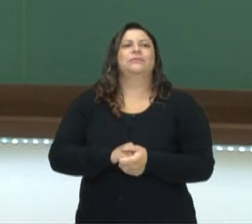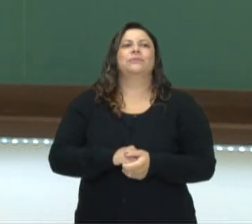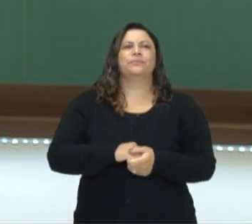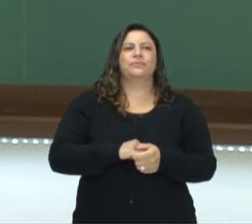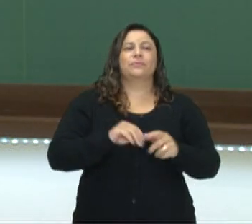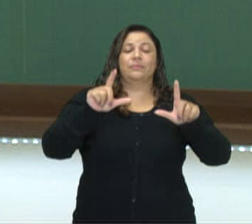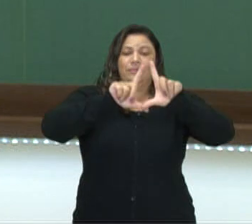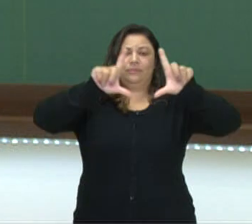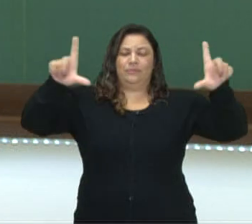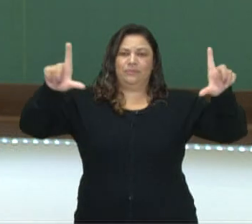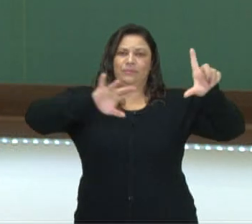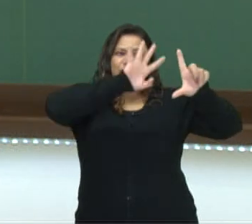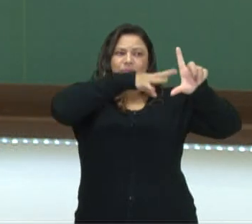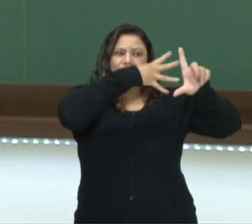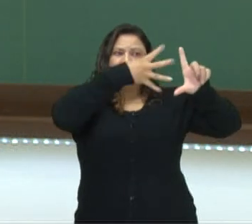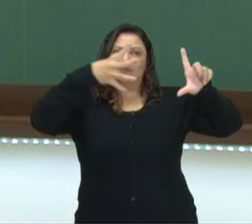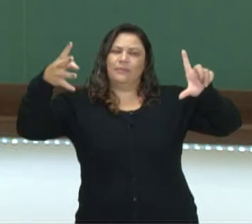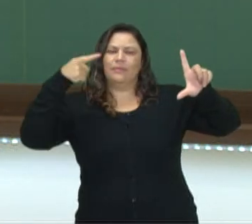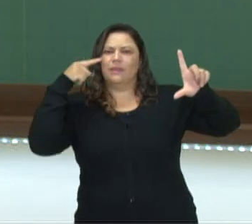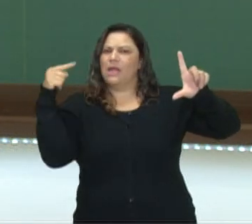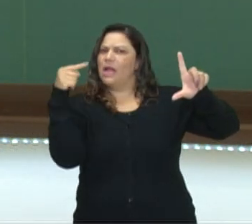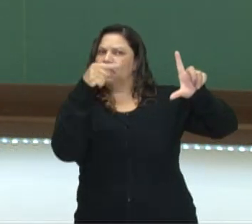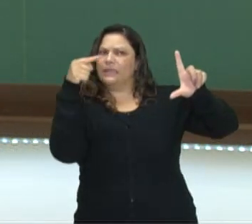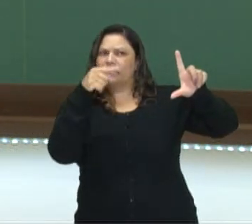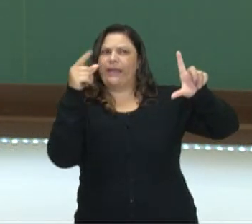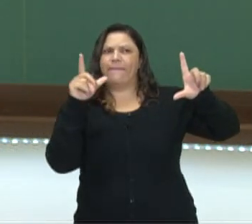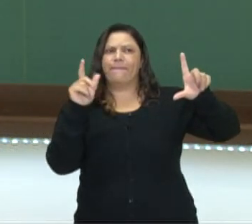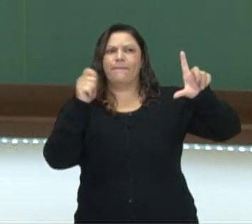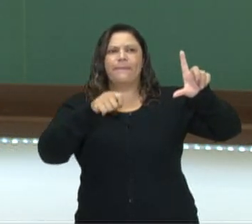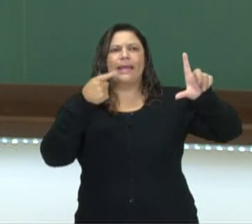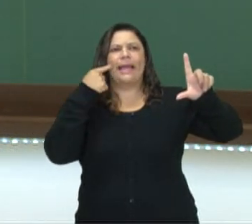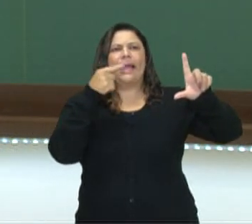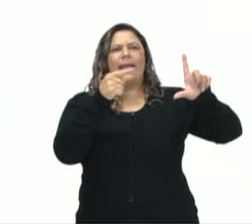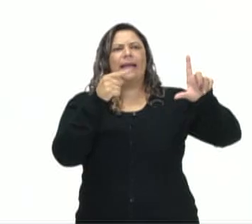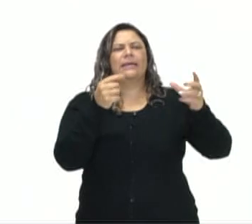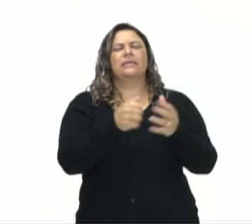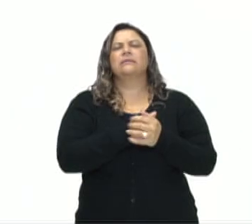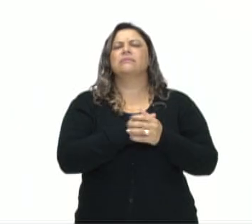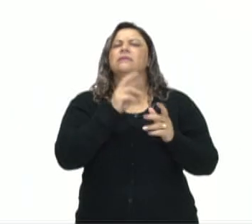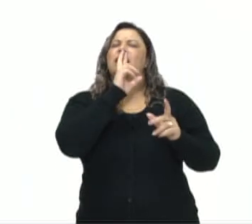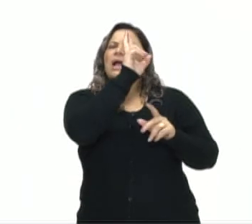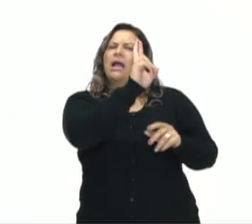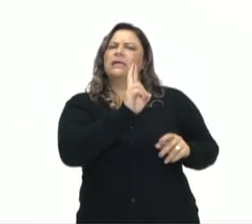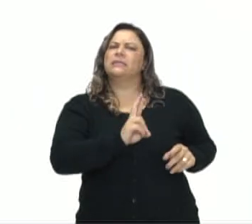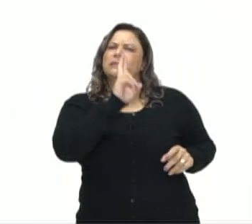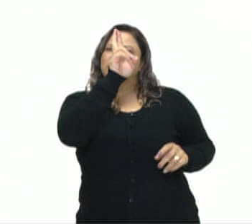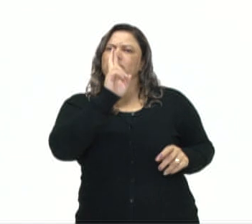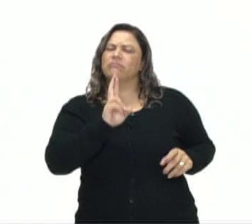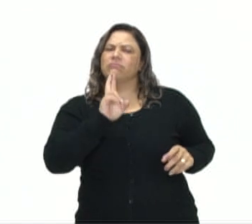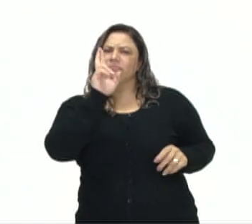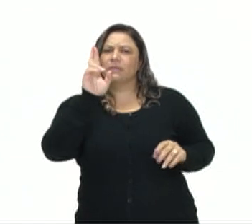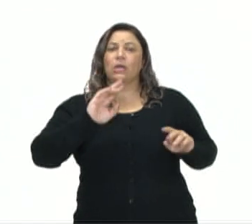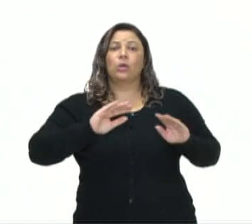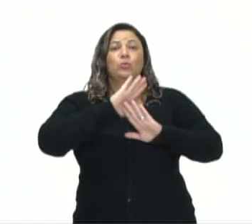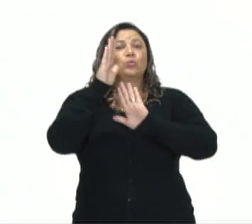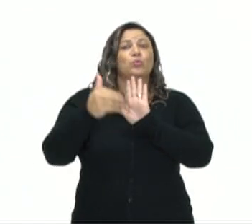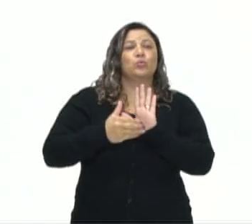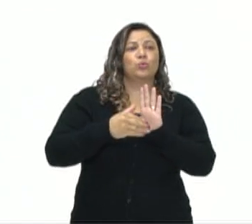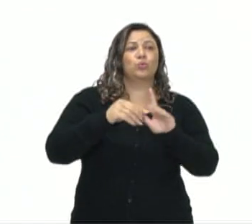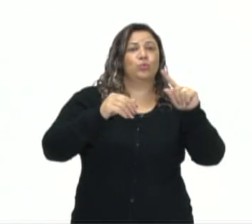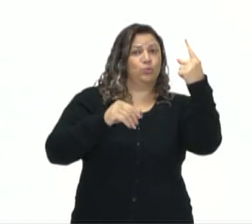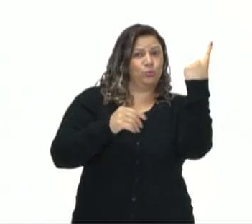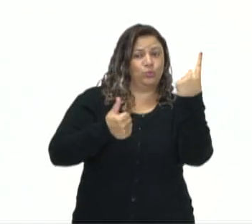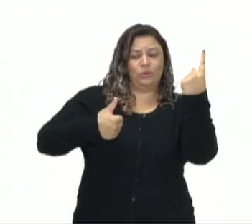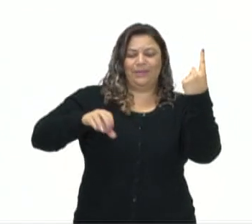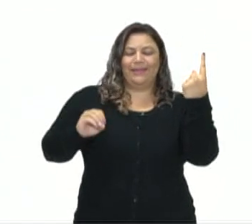tabela pitagórica, tá? E ela é muito importante porque ela me dá o resultado da tabuada do 1 até o